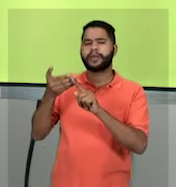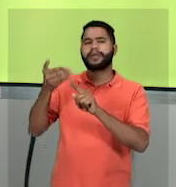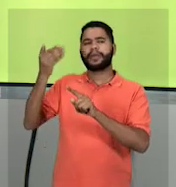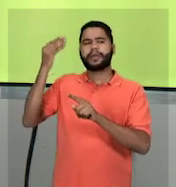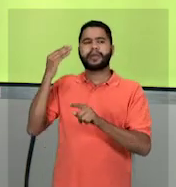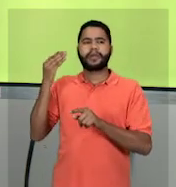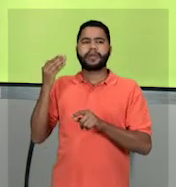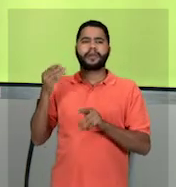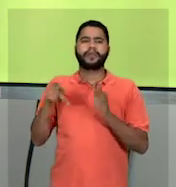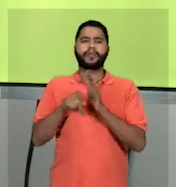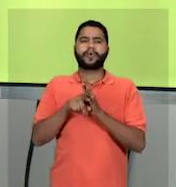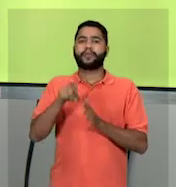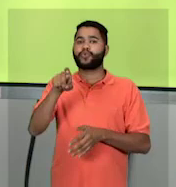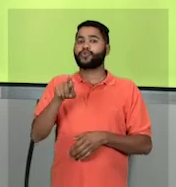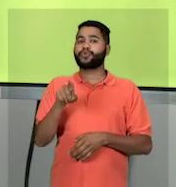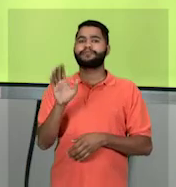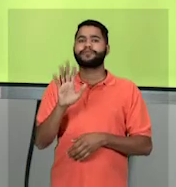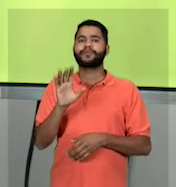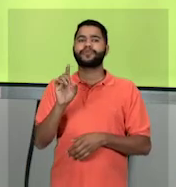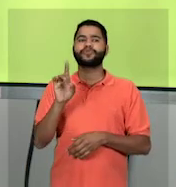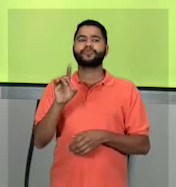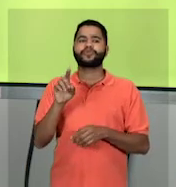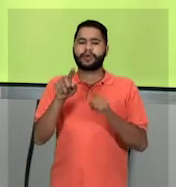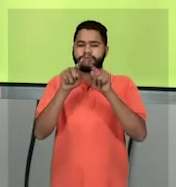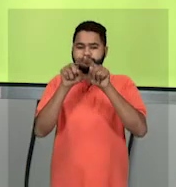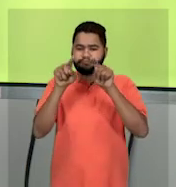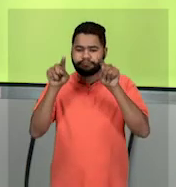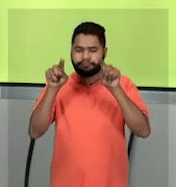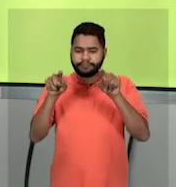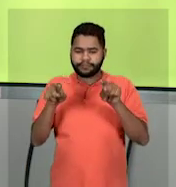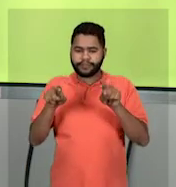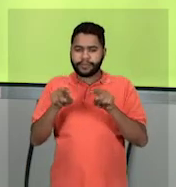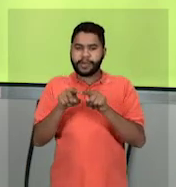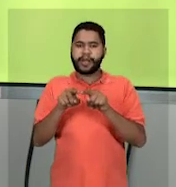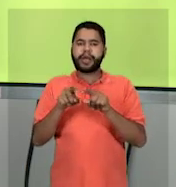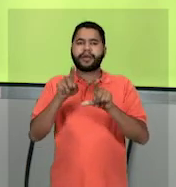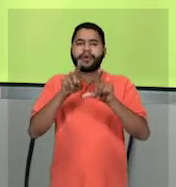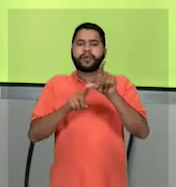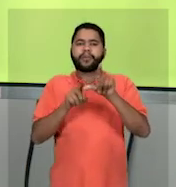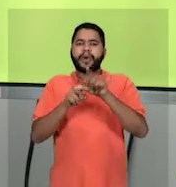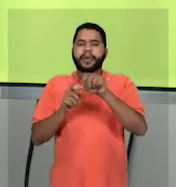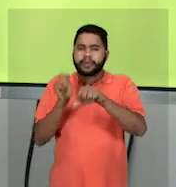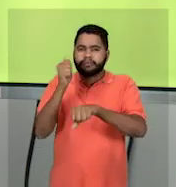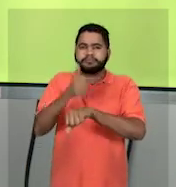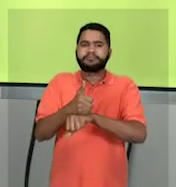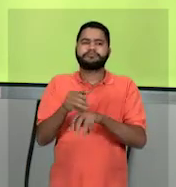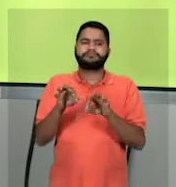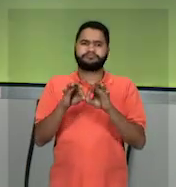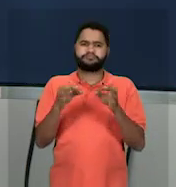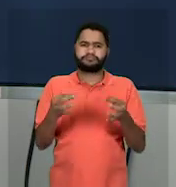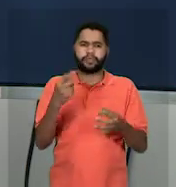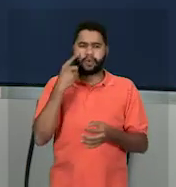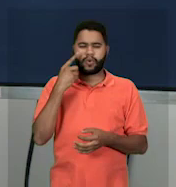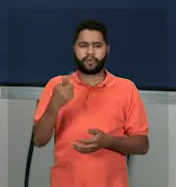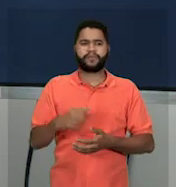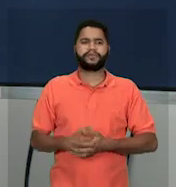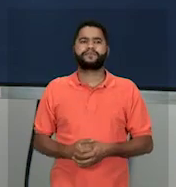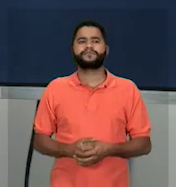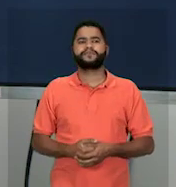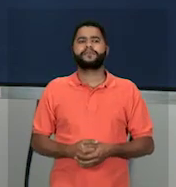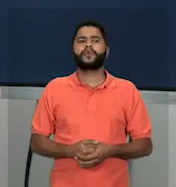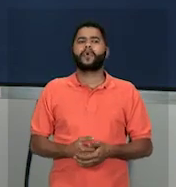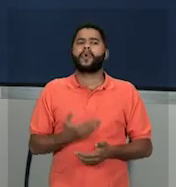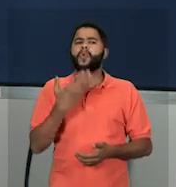passado aí se não colocava x aí colocava quadradinho e agora nós vamos colocar uma letra para ficar mais simples fala comigo aqui ó